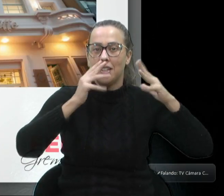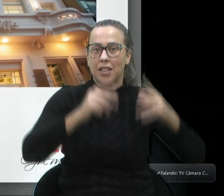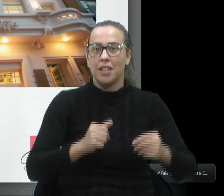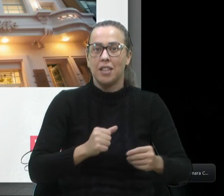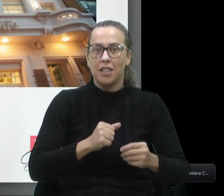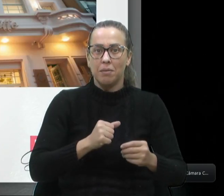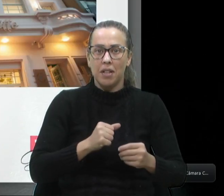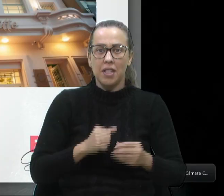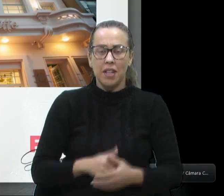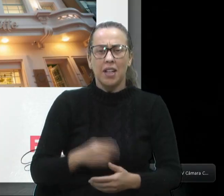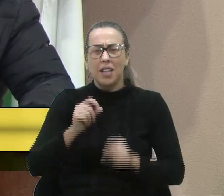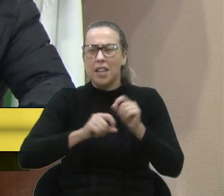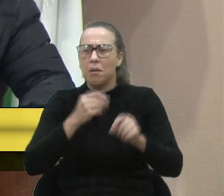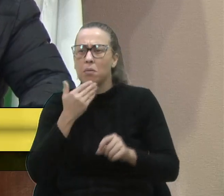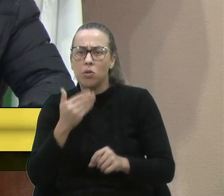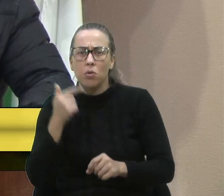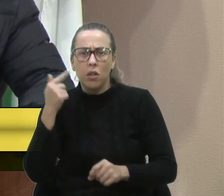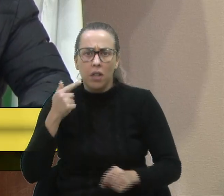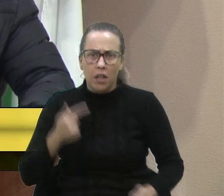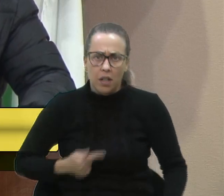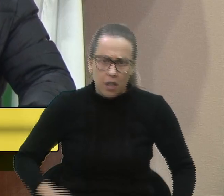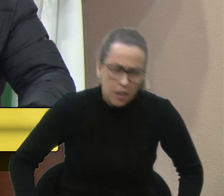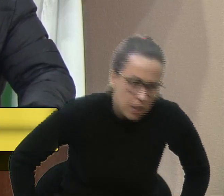quem pediu a parte, a vereadora Gladys?